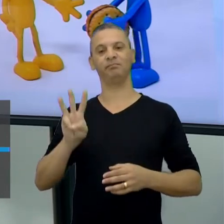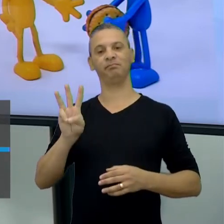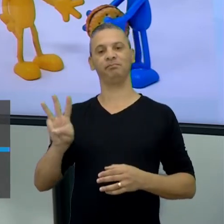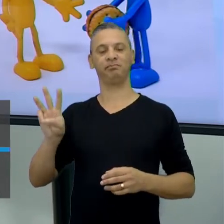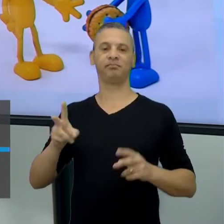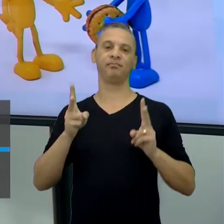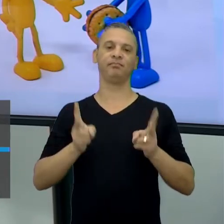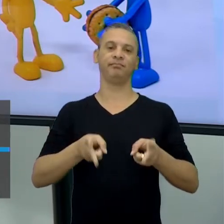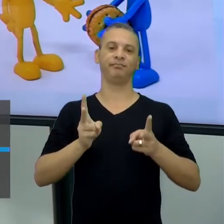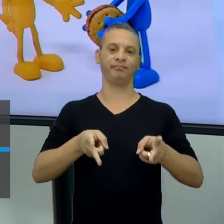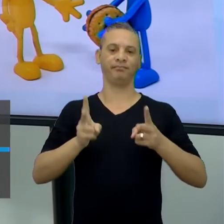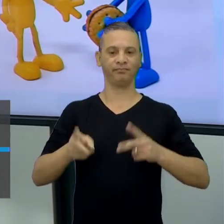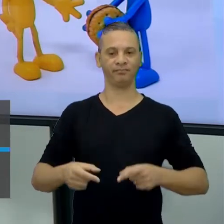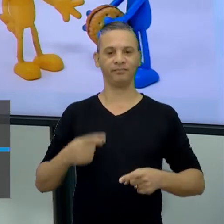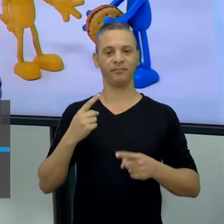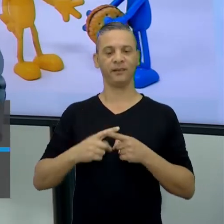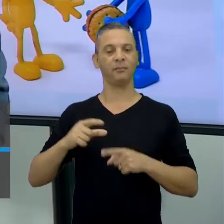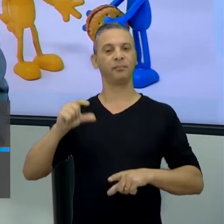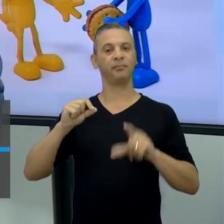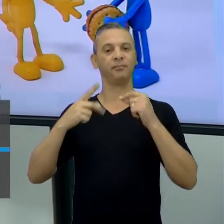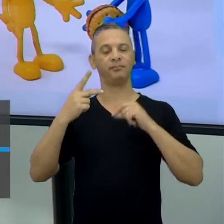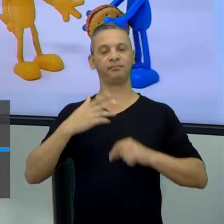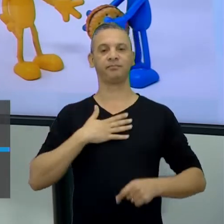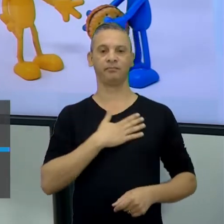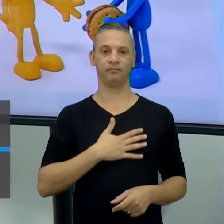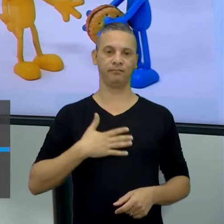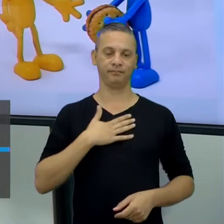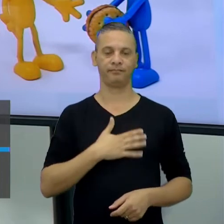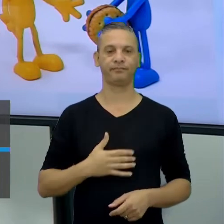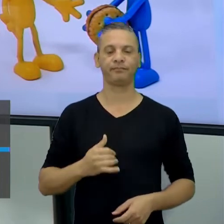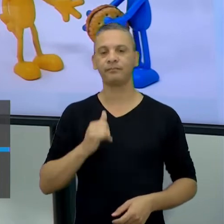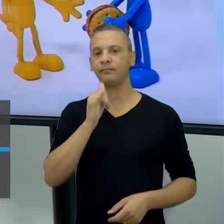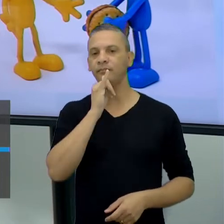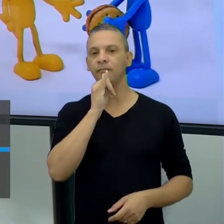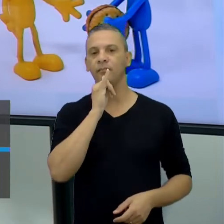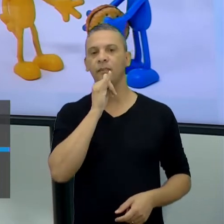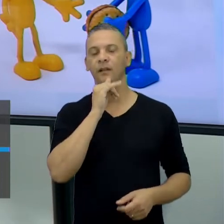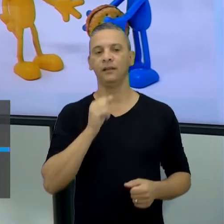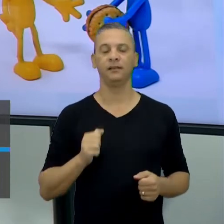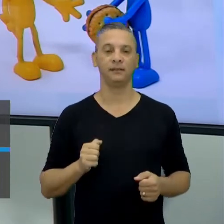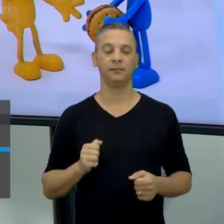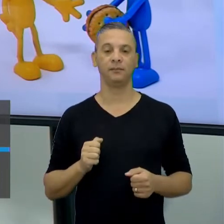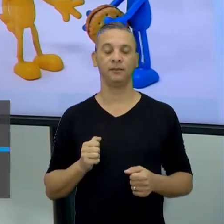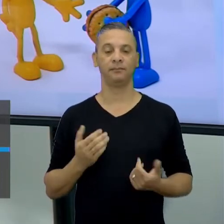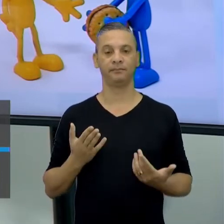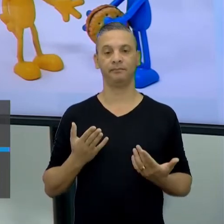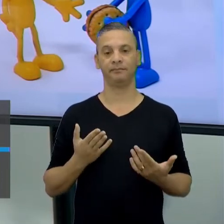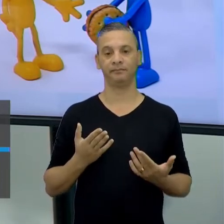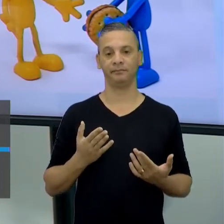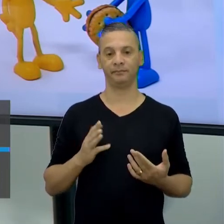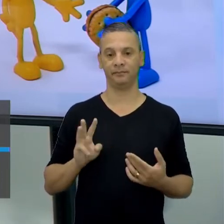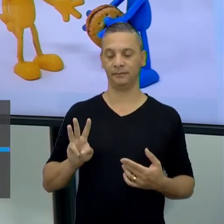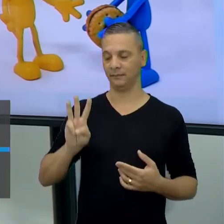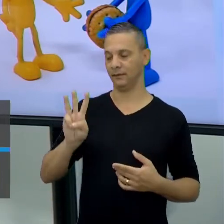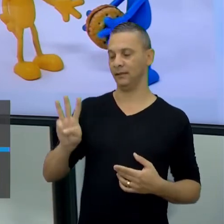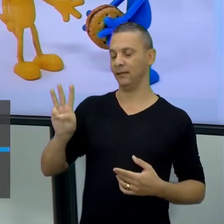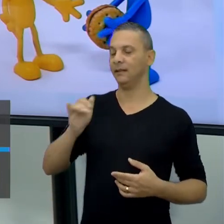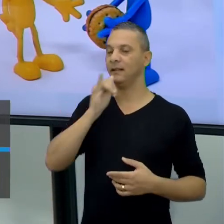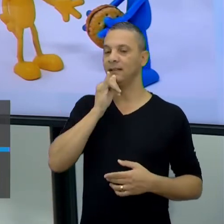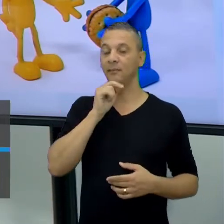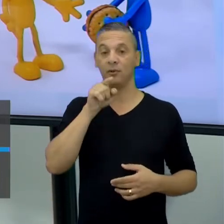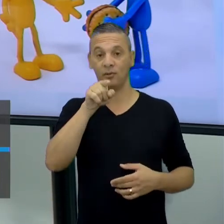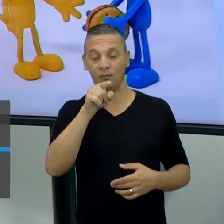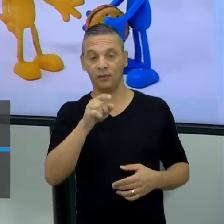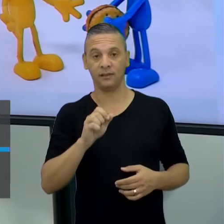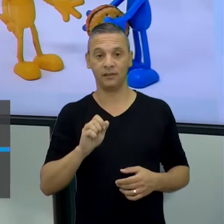Entendi. Porque aqueles sites vão ficar preferenciais para você. Então, por exemplo, quando aquele site... o que acontece é o seguinte, toda vez